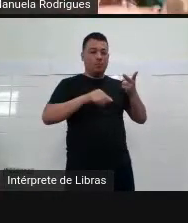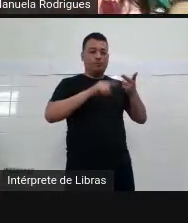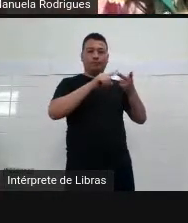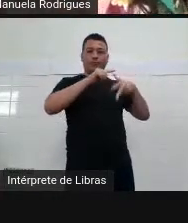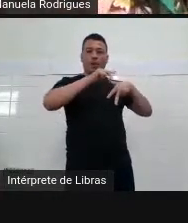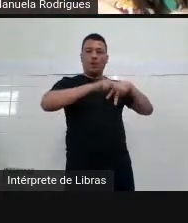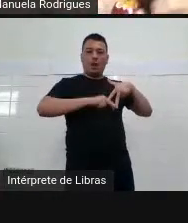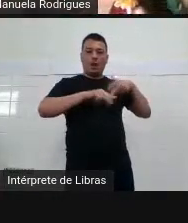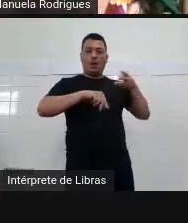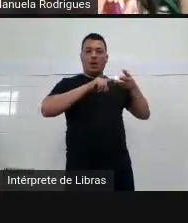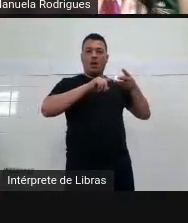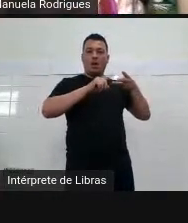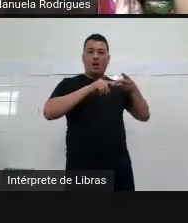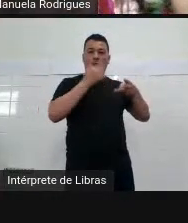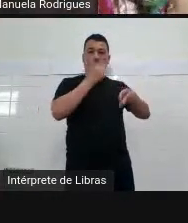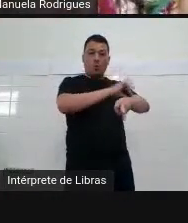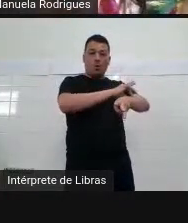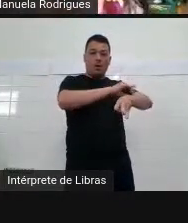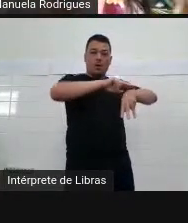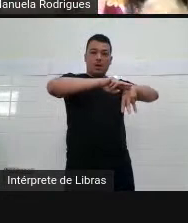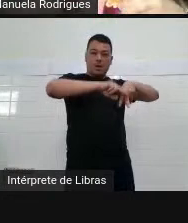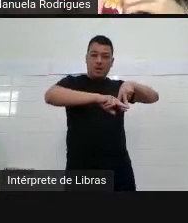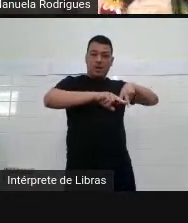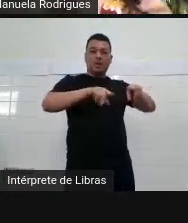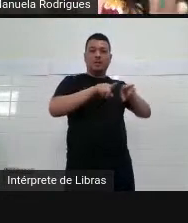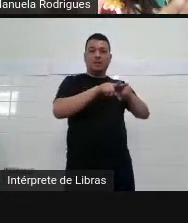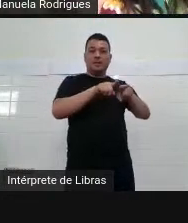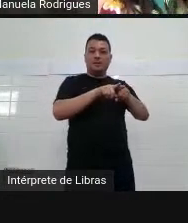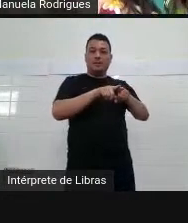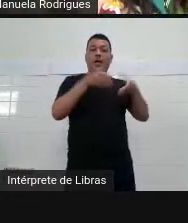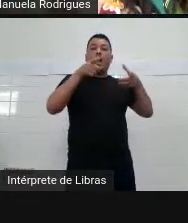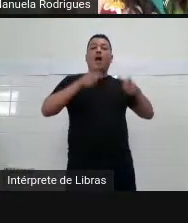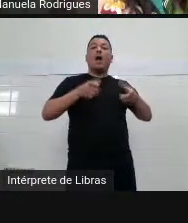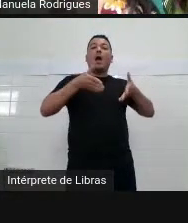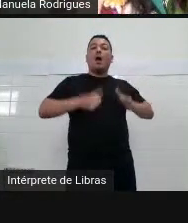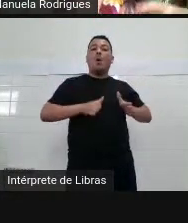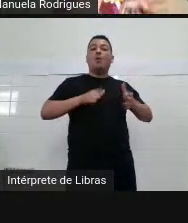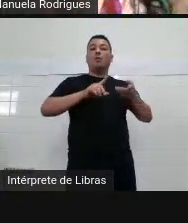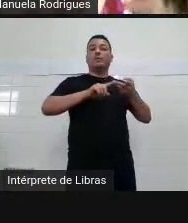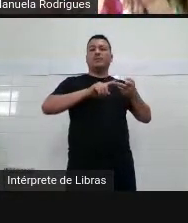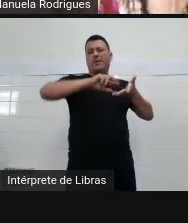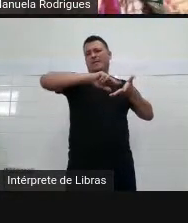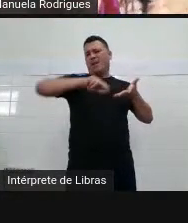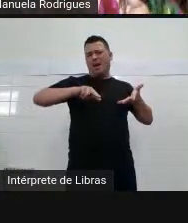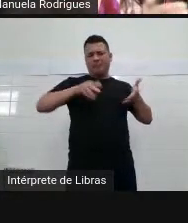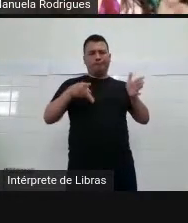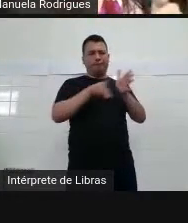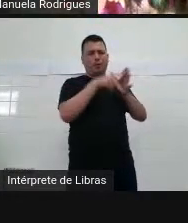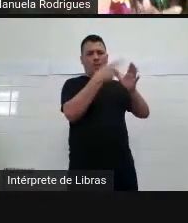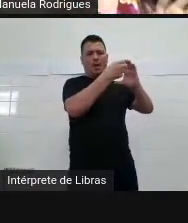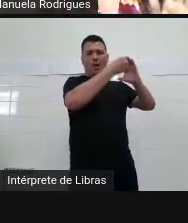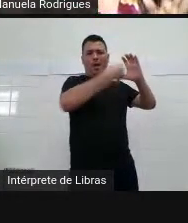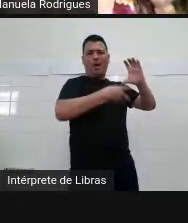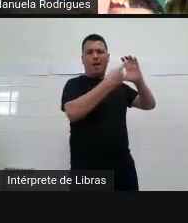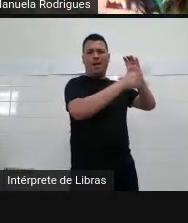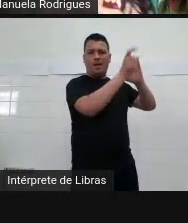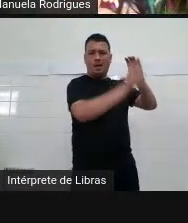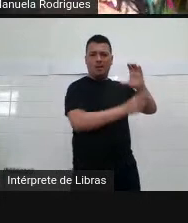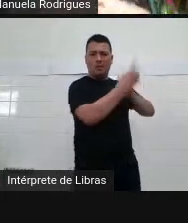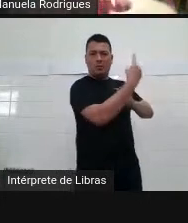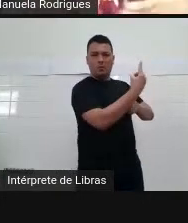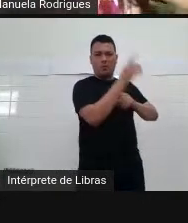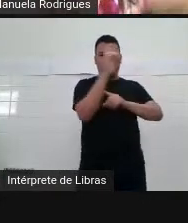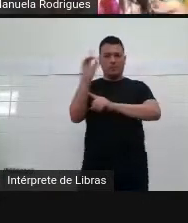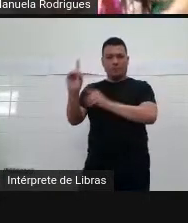gênero, etnia, né, nacionalidade e assim sucessivamente. Então, é nesse processo, né,